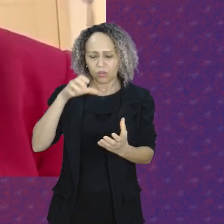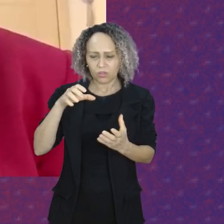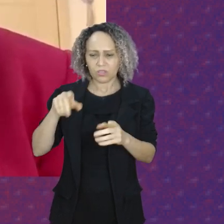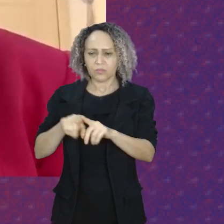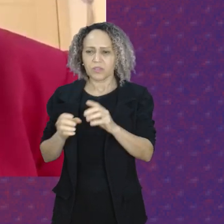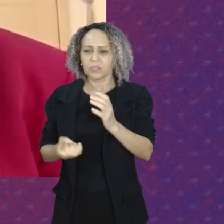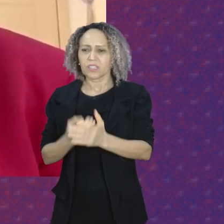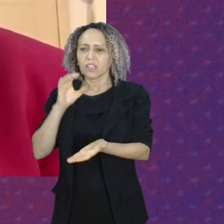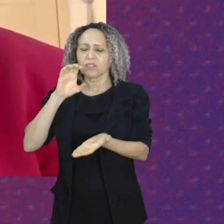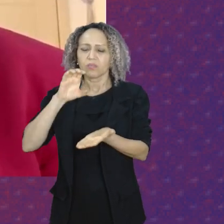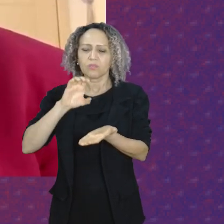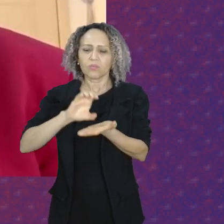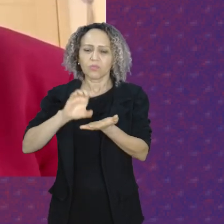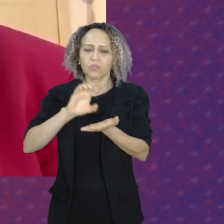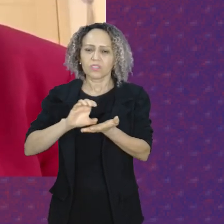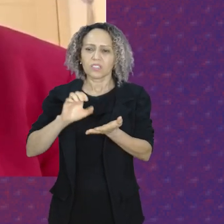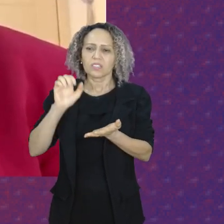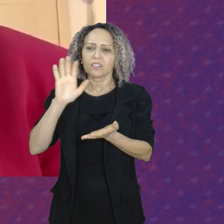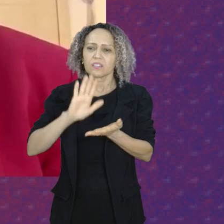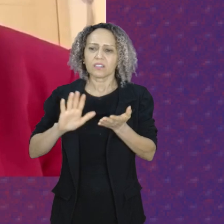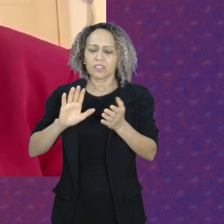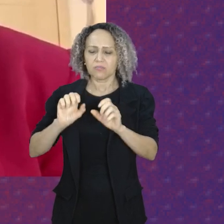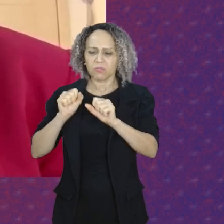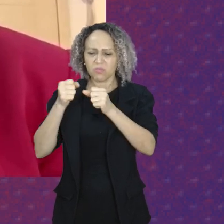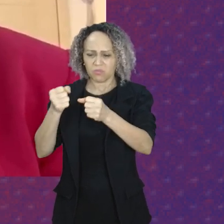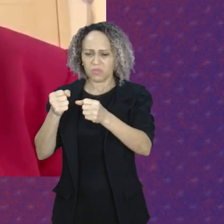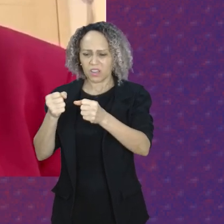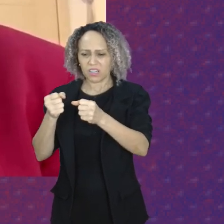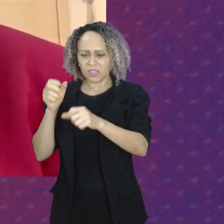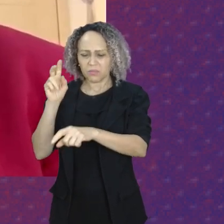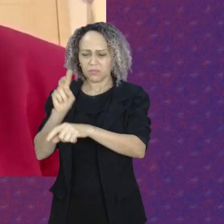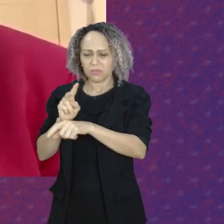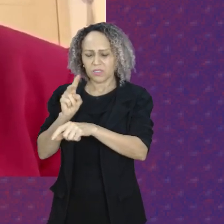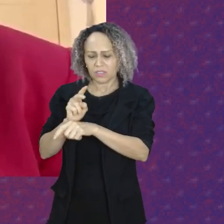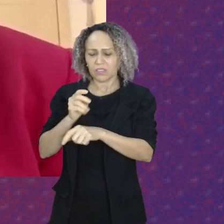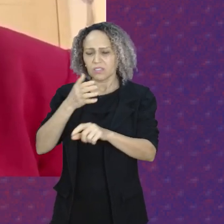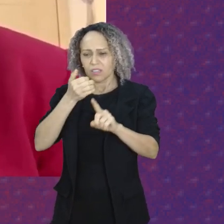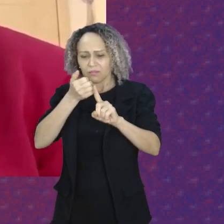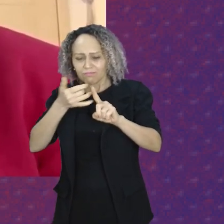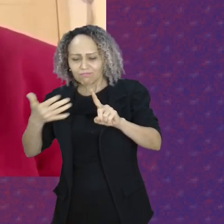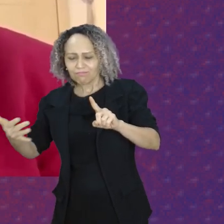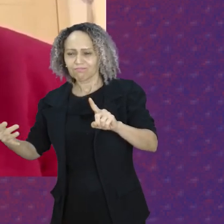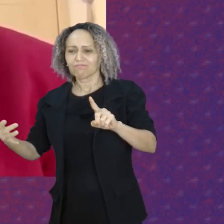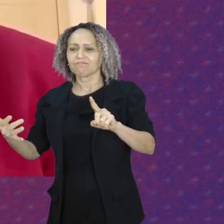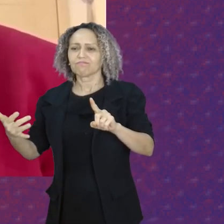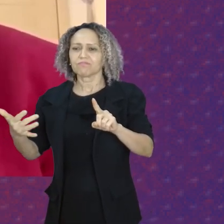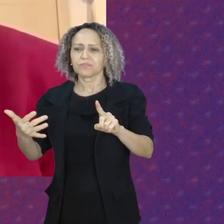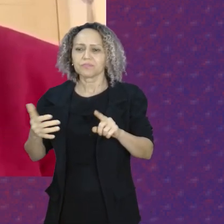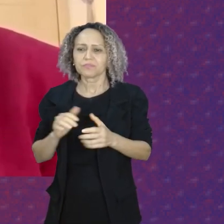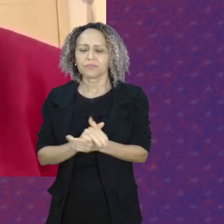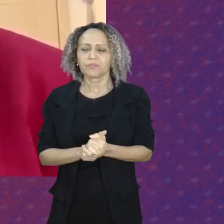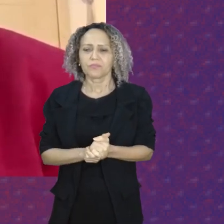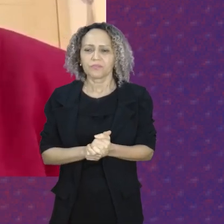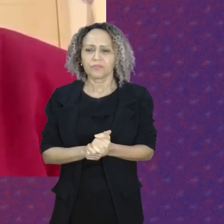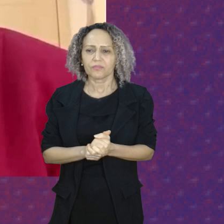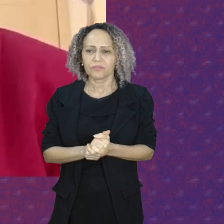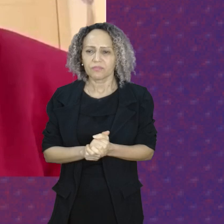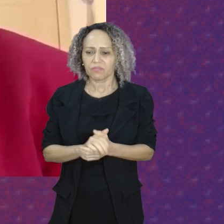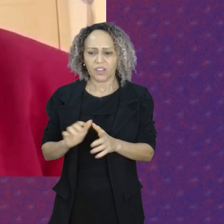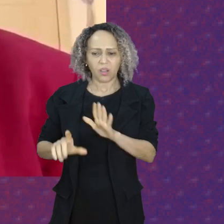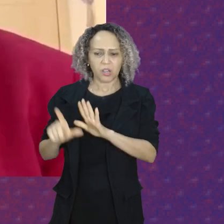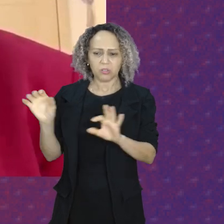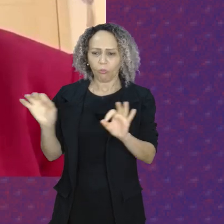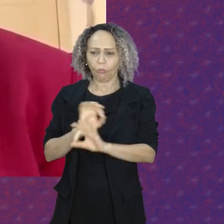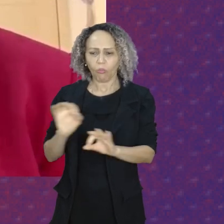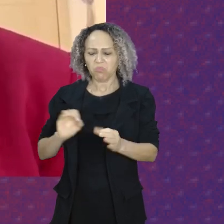à Discriminação e Promoção dos Direitos de Lésbicas, Gays, Bissexuais, Travestis e Transsexuais, né? Antes não tinha